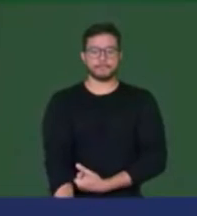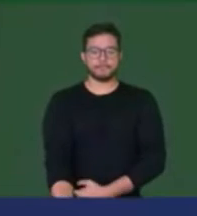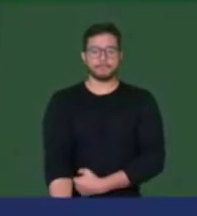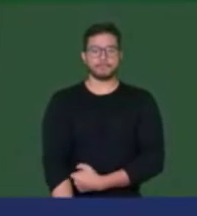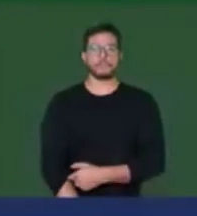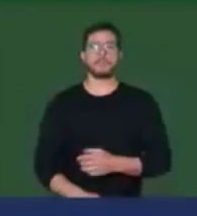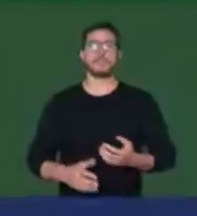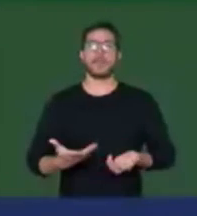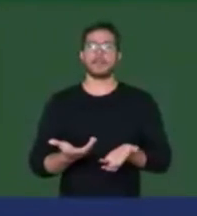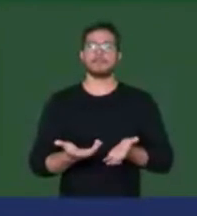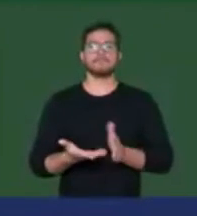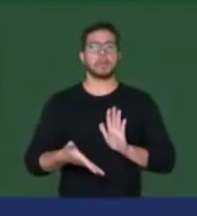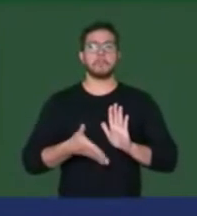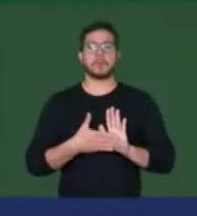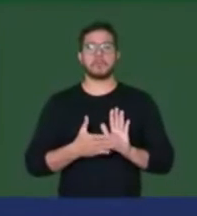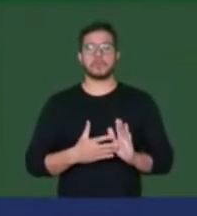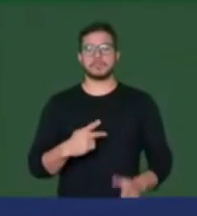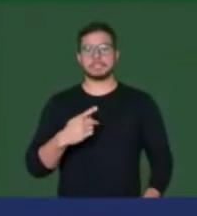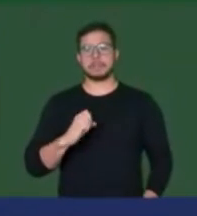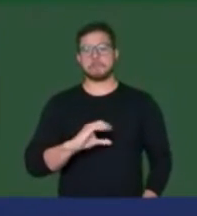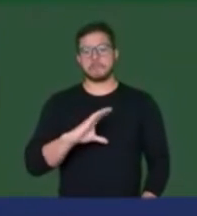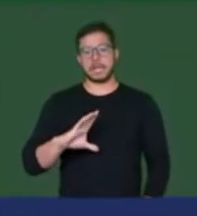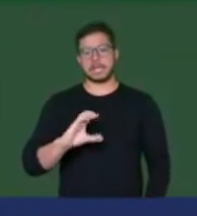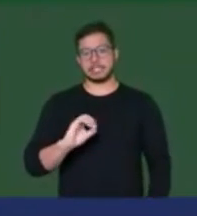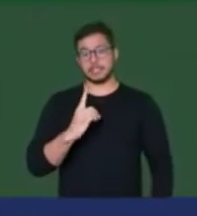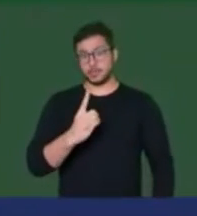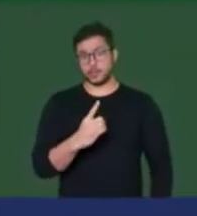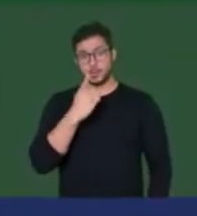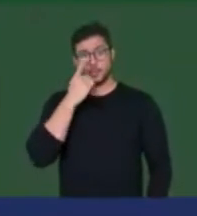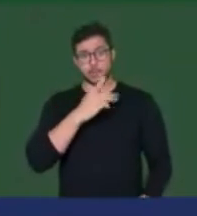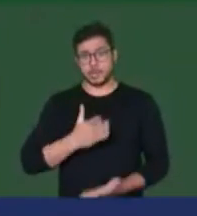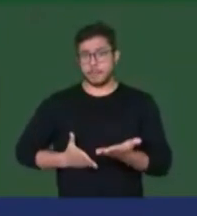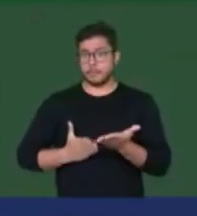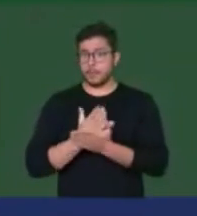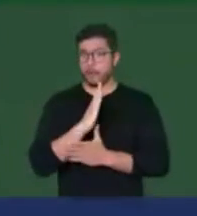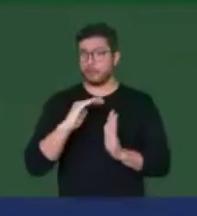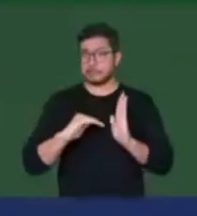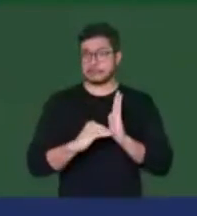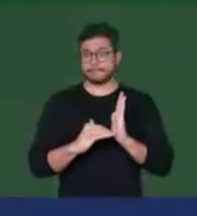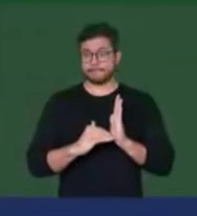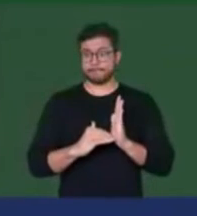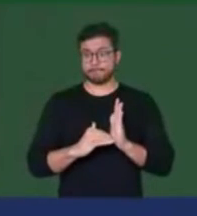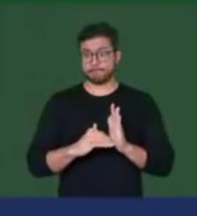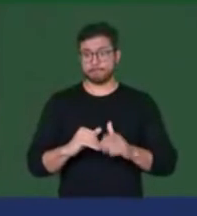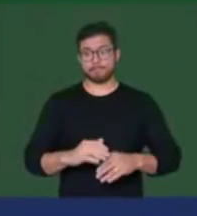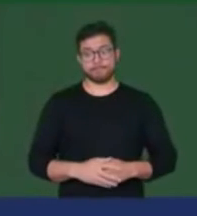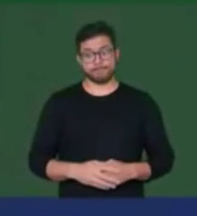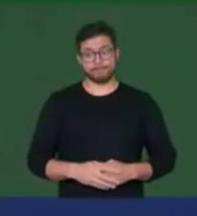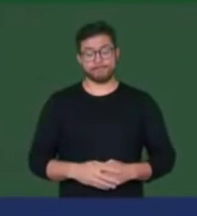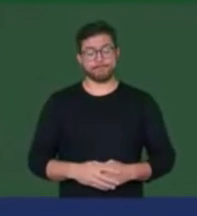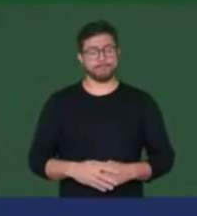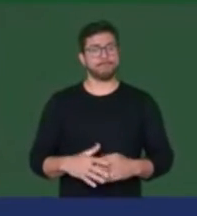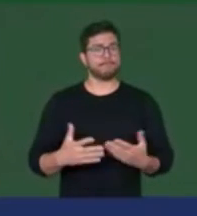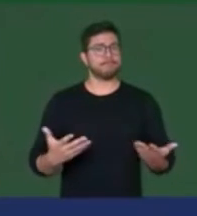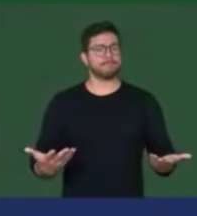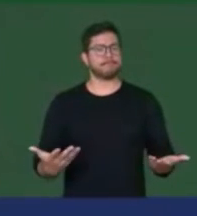e aprovar no Senado Federal. Logicamente, nós temos o sentimento